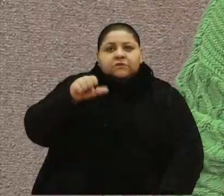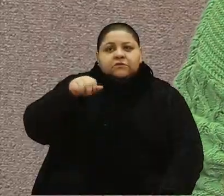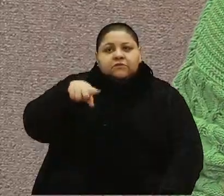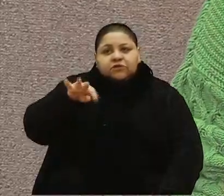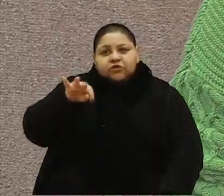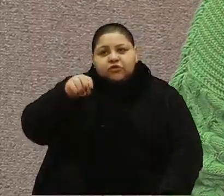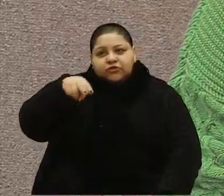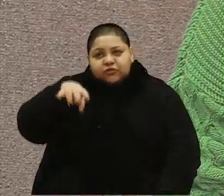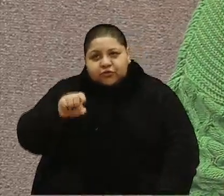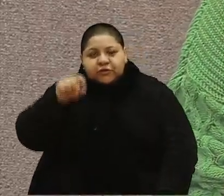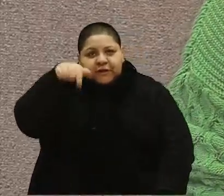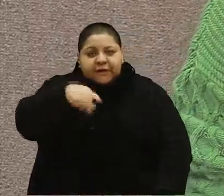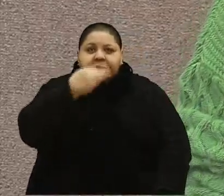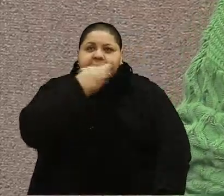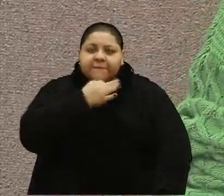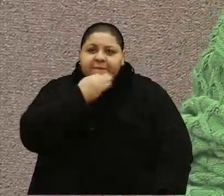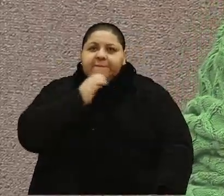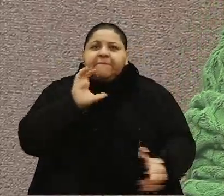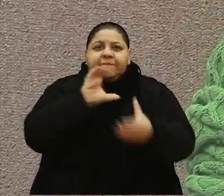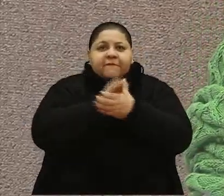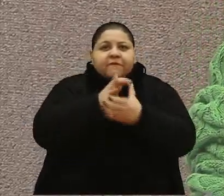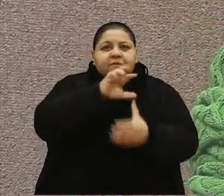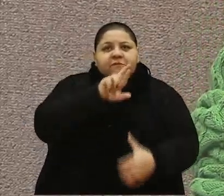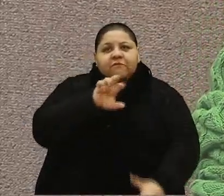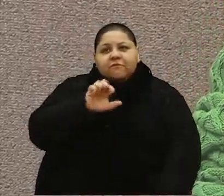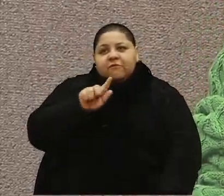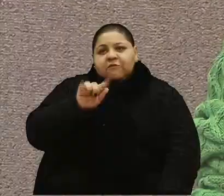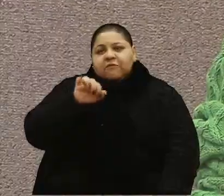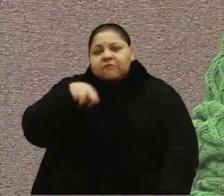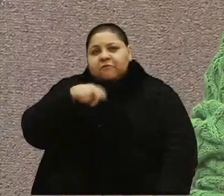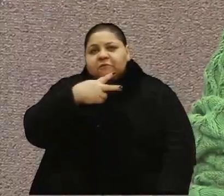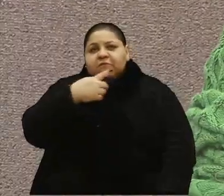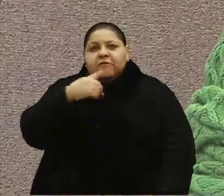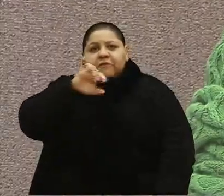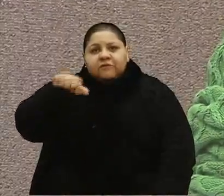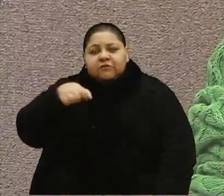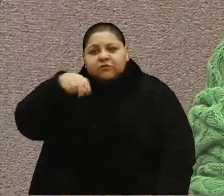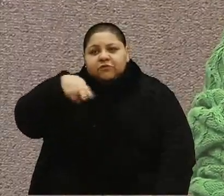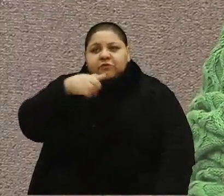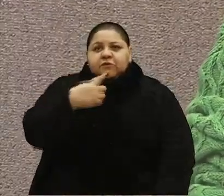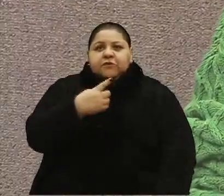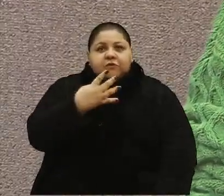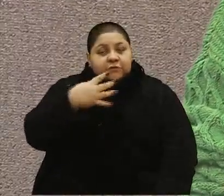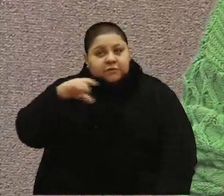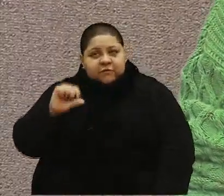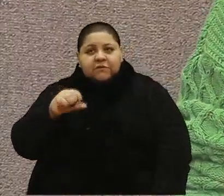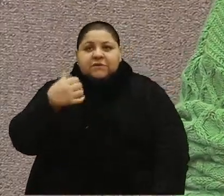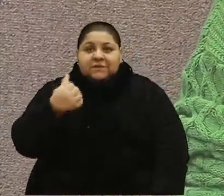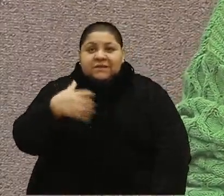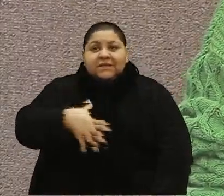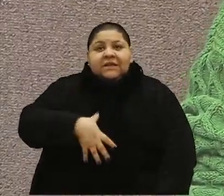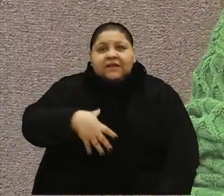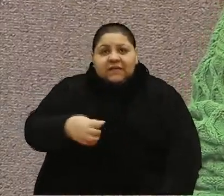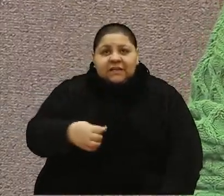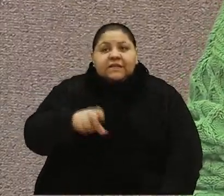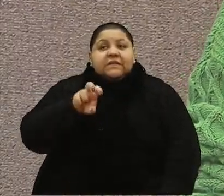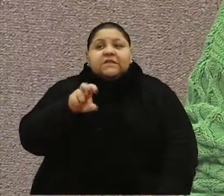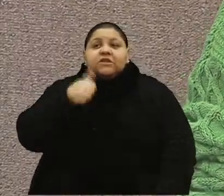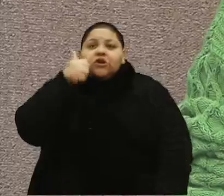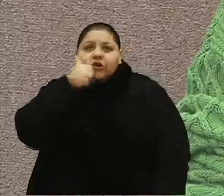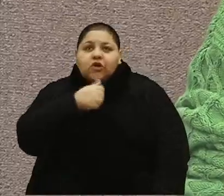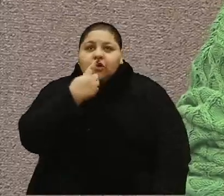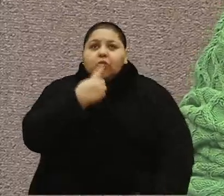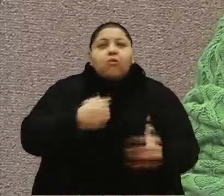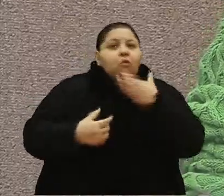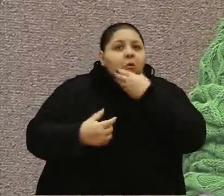Légua. Casou-se com a Regina Antônia Fachin, no dia 21 de junho de 49. Teve 6 filhos, 5 filhas e um